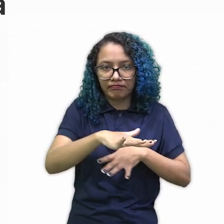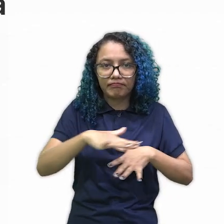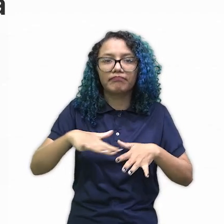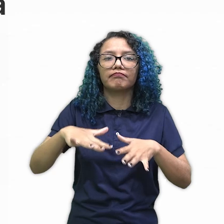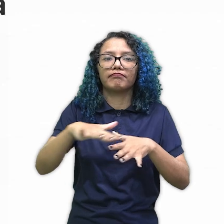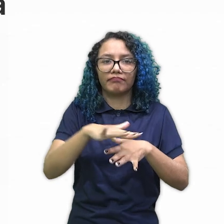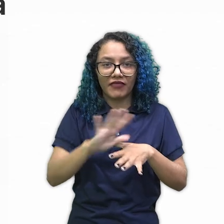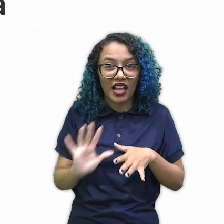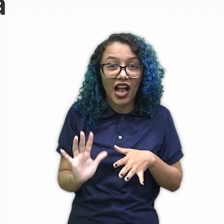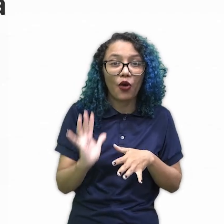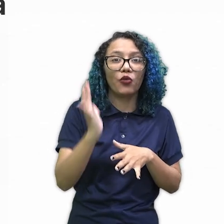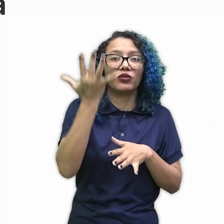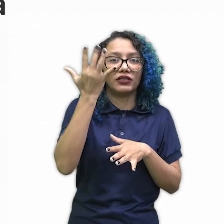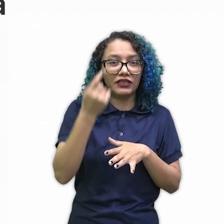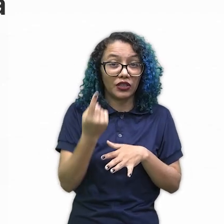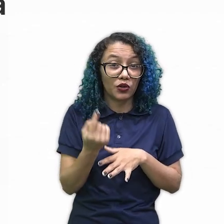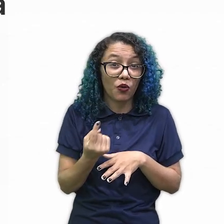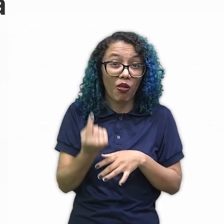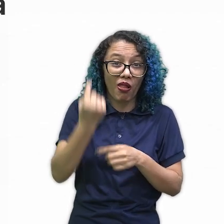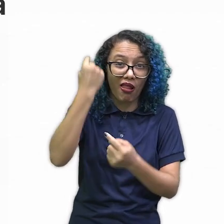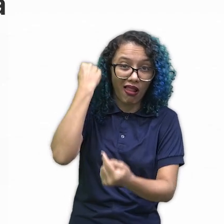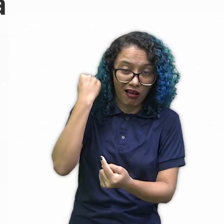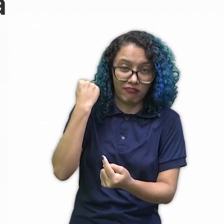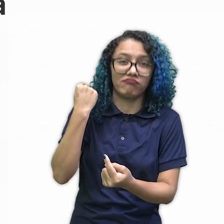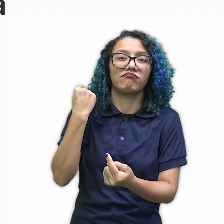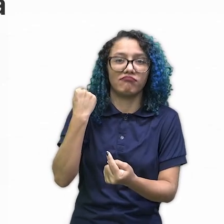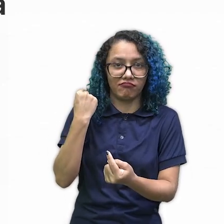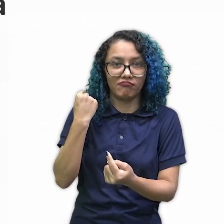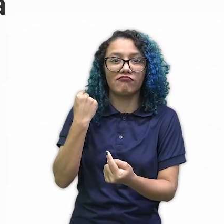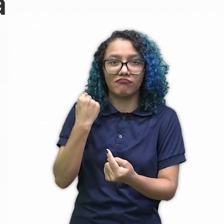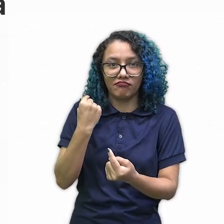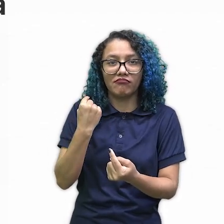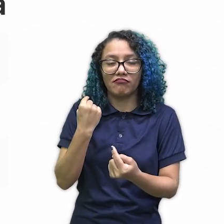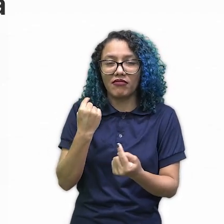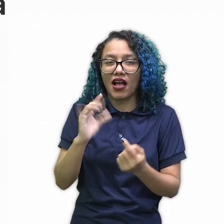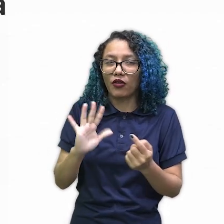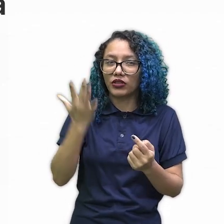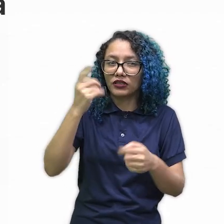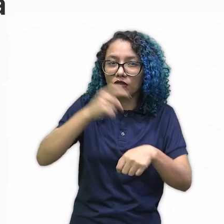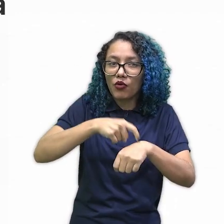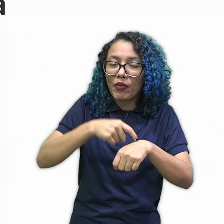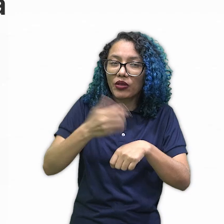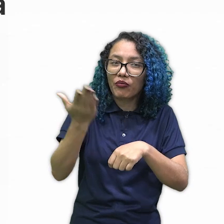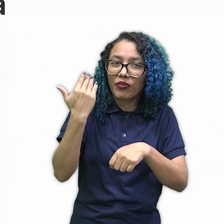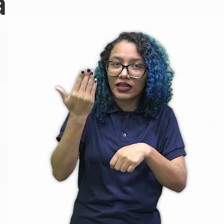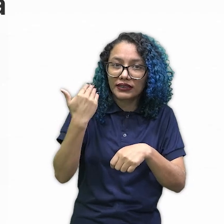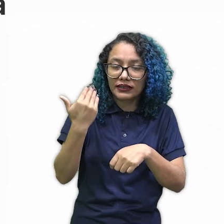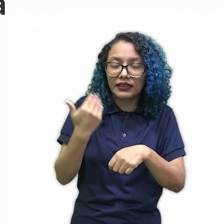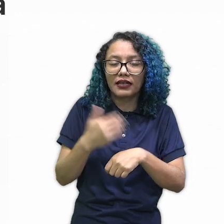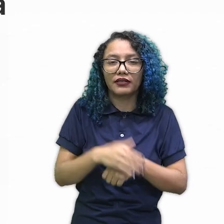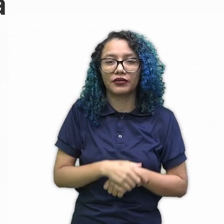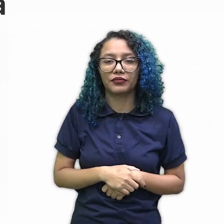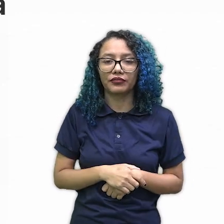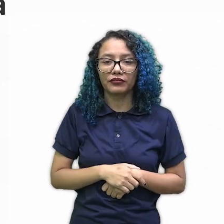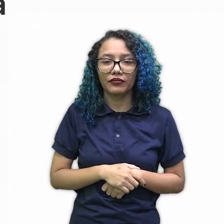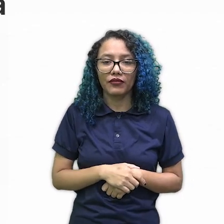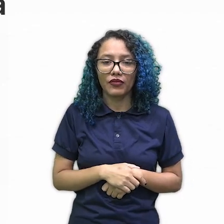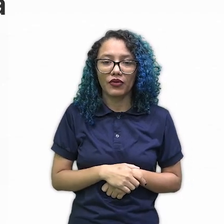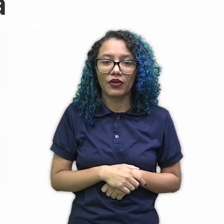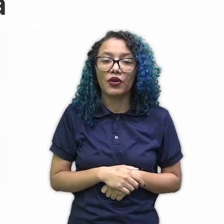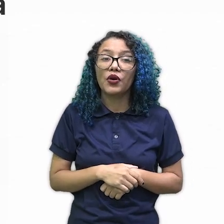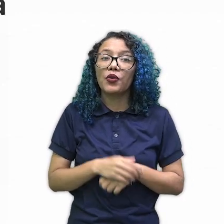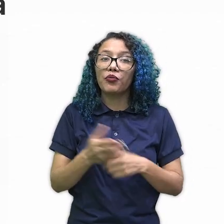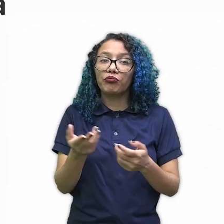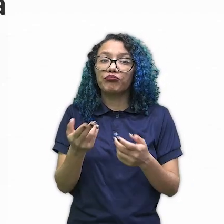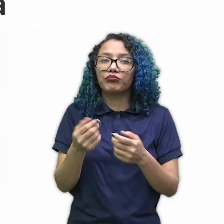não dou uma sensação de que ela foi completa, por isso que o nome é passado contínuo.